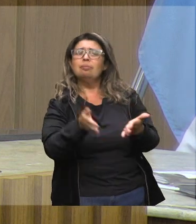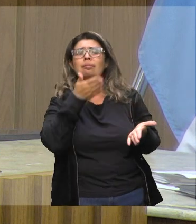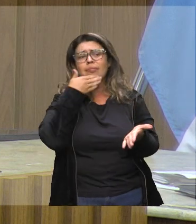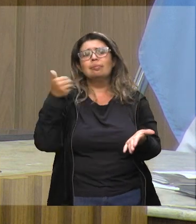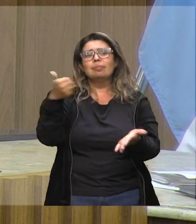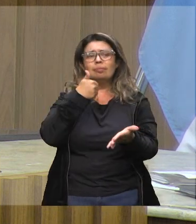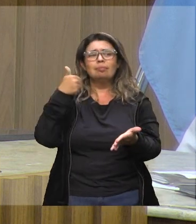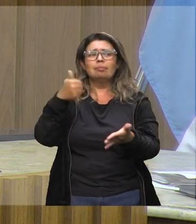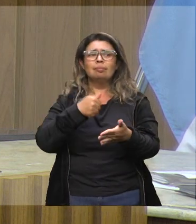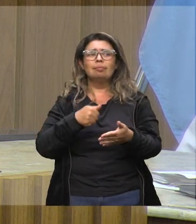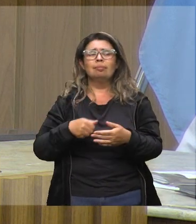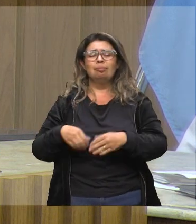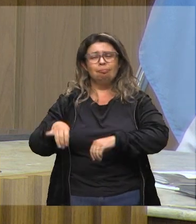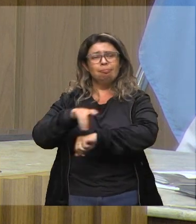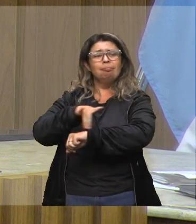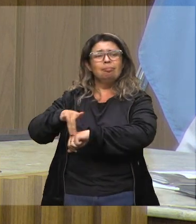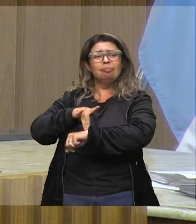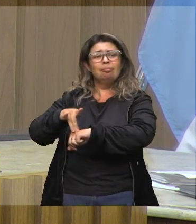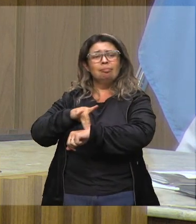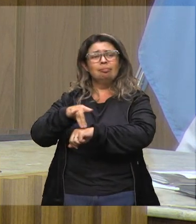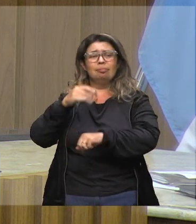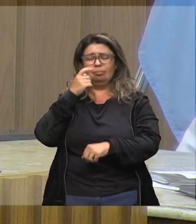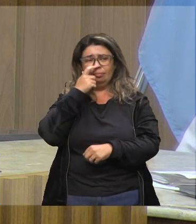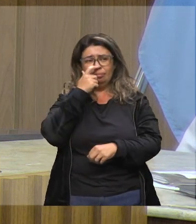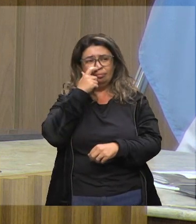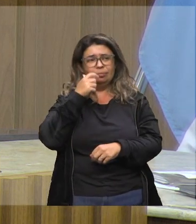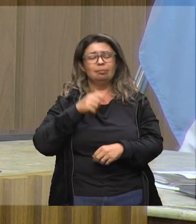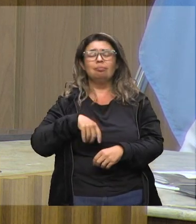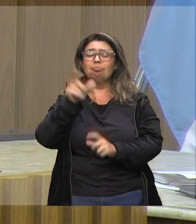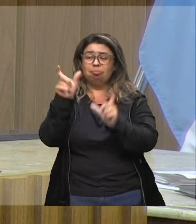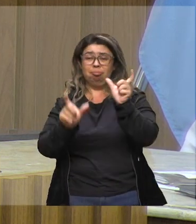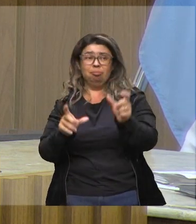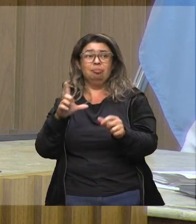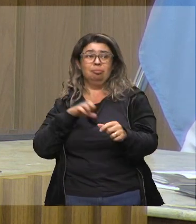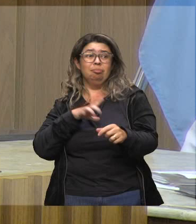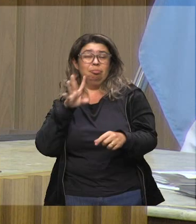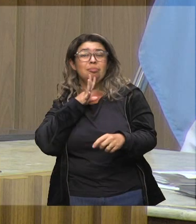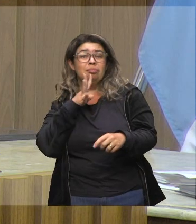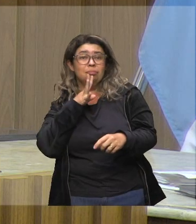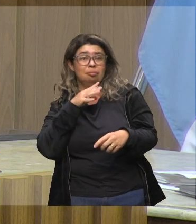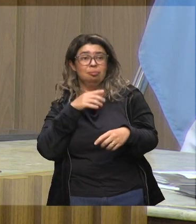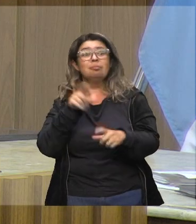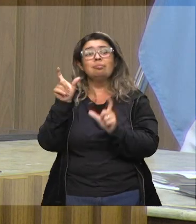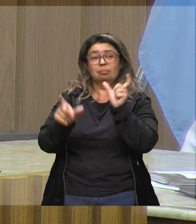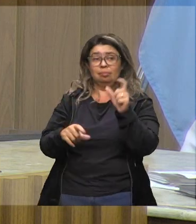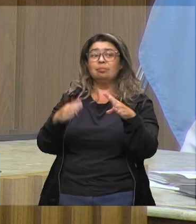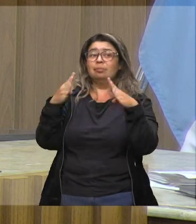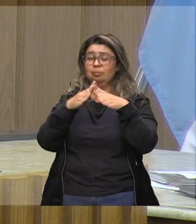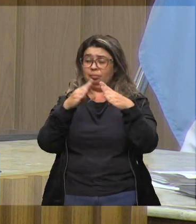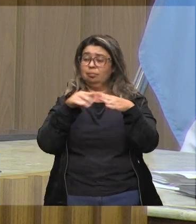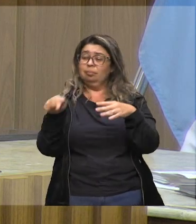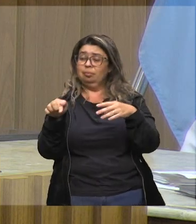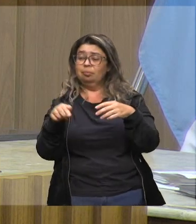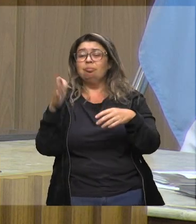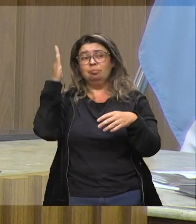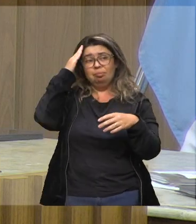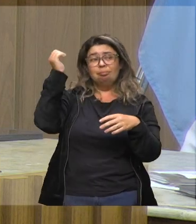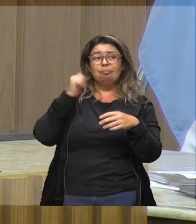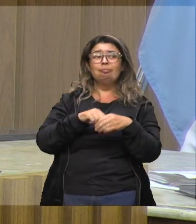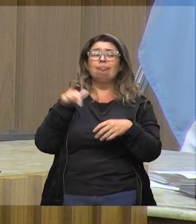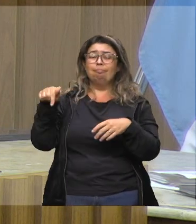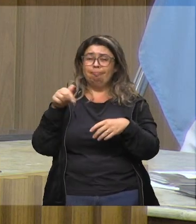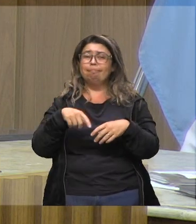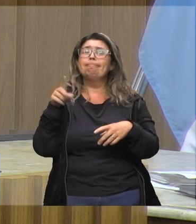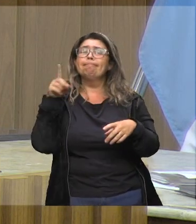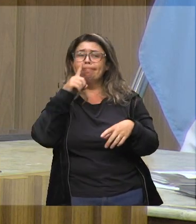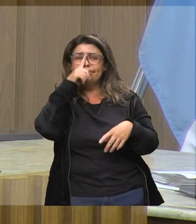no asfalto, uma demarcação de solo, para que as pessoas tenham conhecimento. Aqueles que conhecem, que moram naquela região, sabem que ali é um local